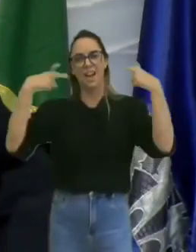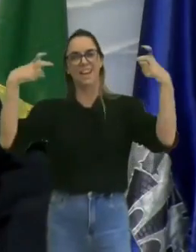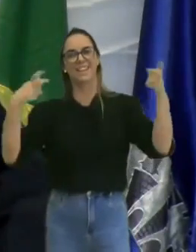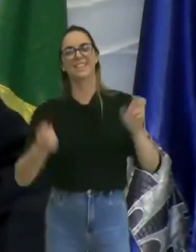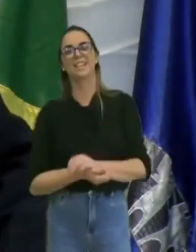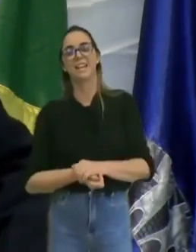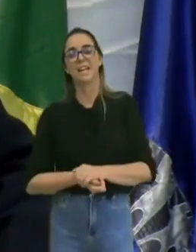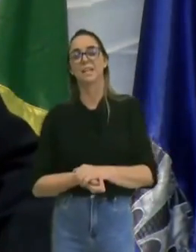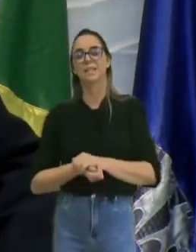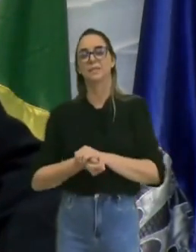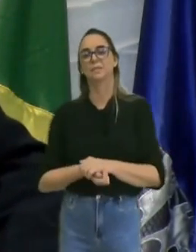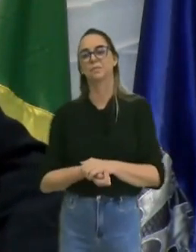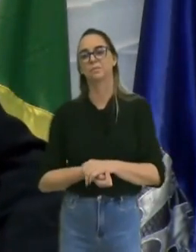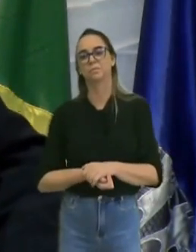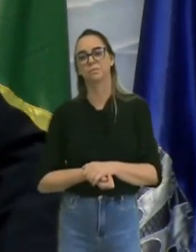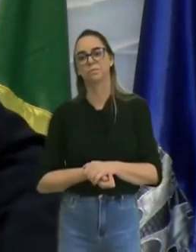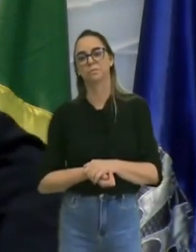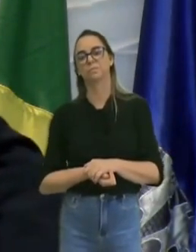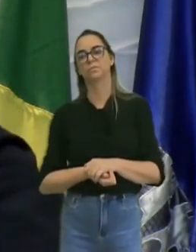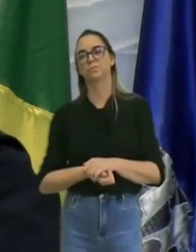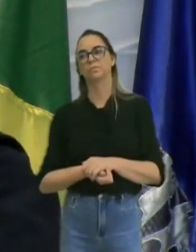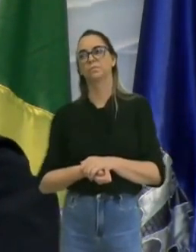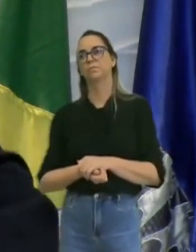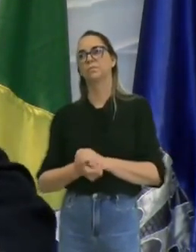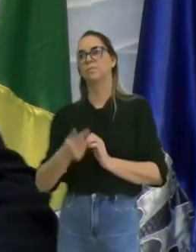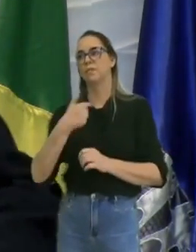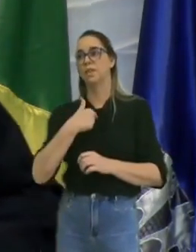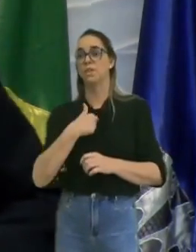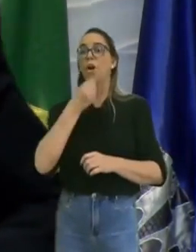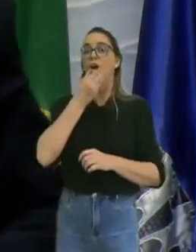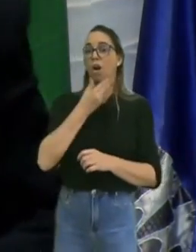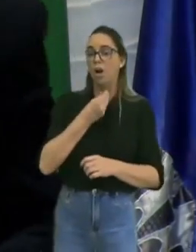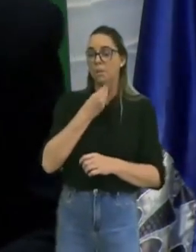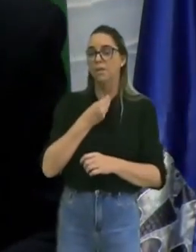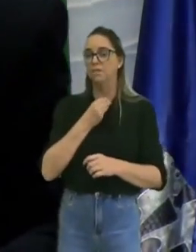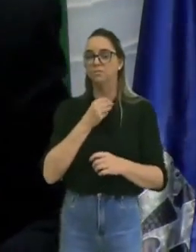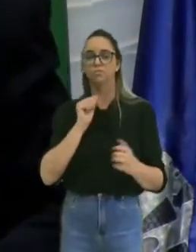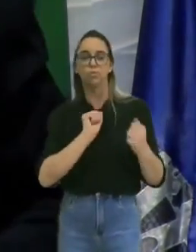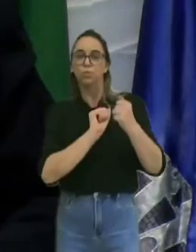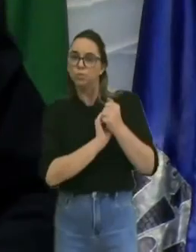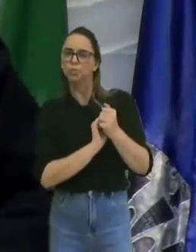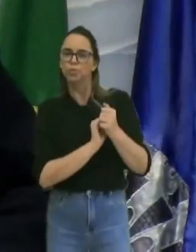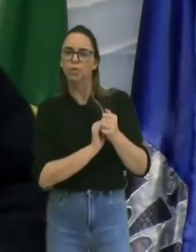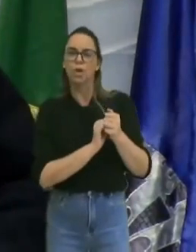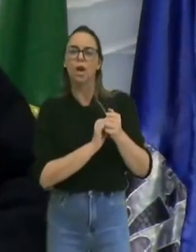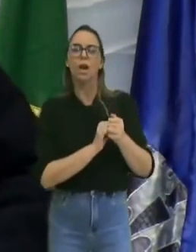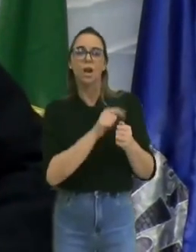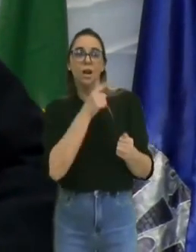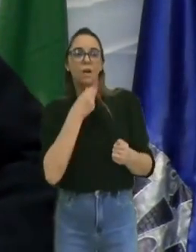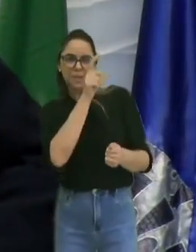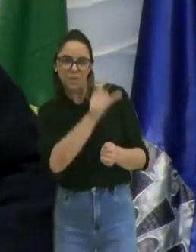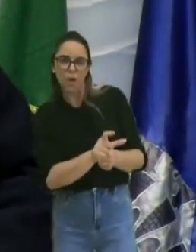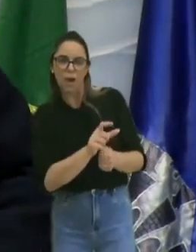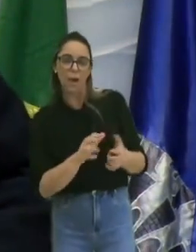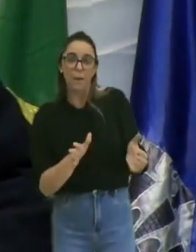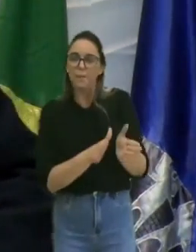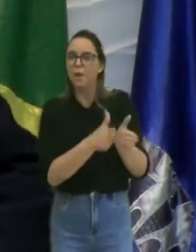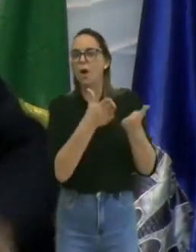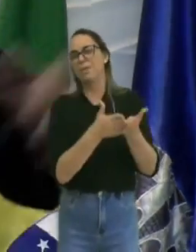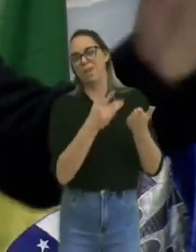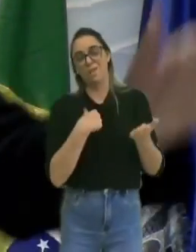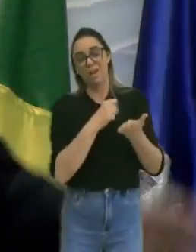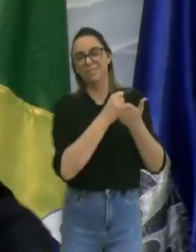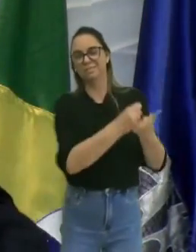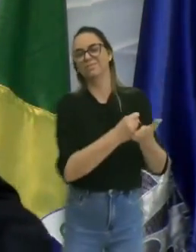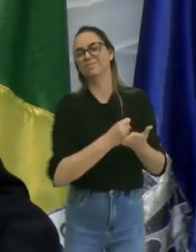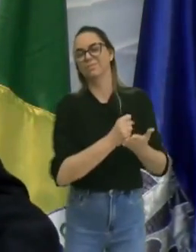Eu não mero em muitas coisas não. Aqui eu defendo, homem. Que defende pobre. Cabo da qualidade